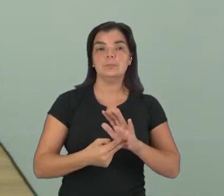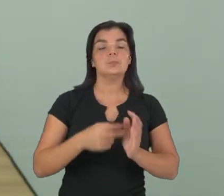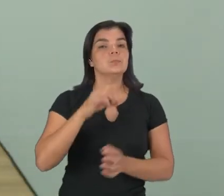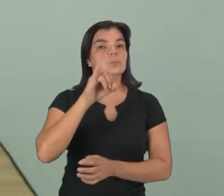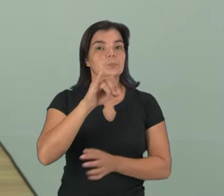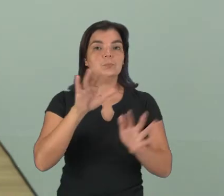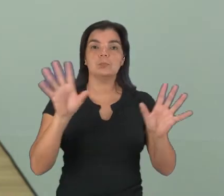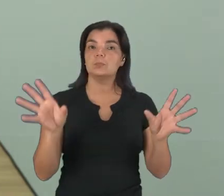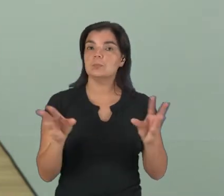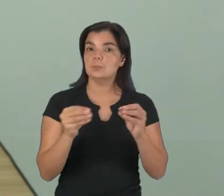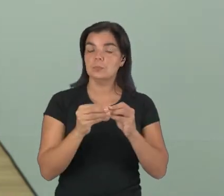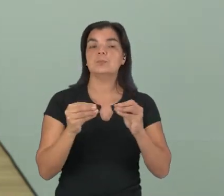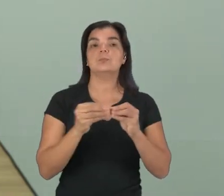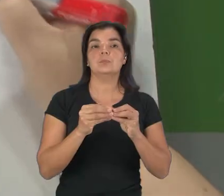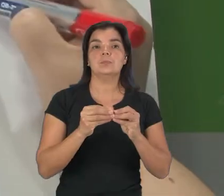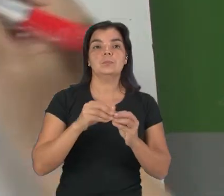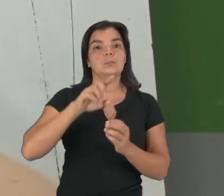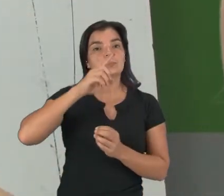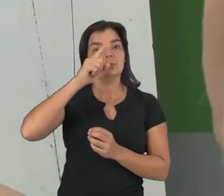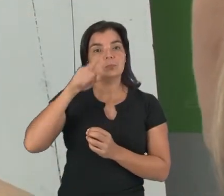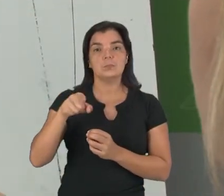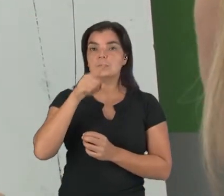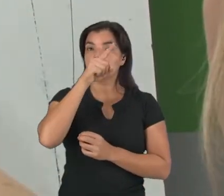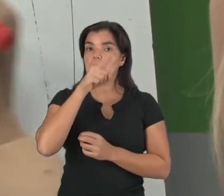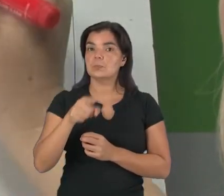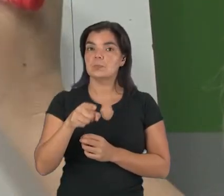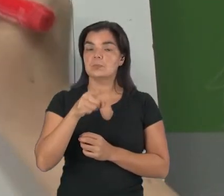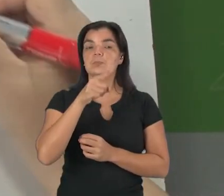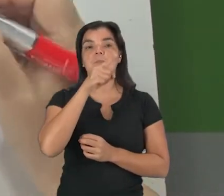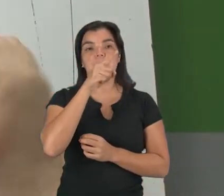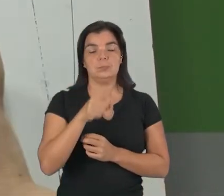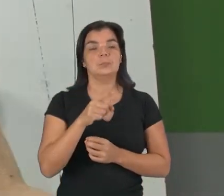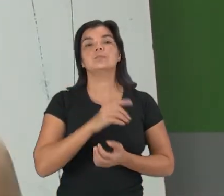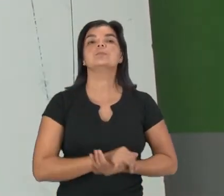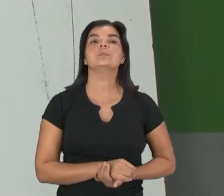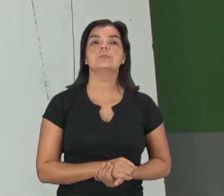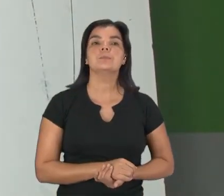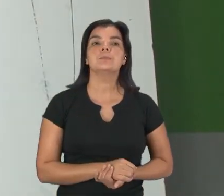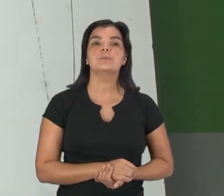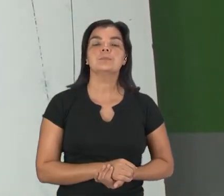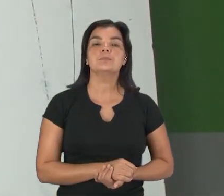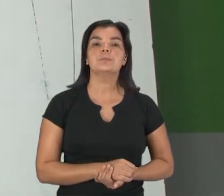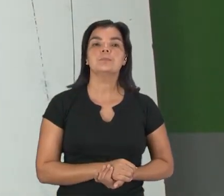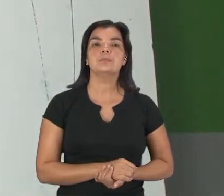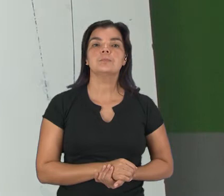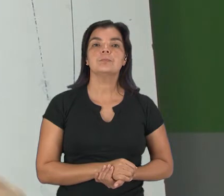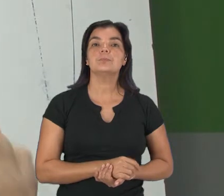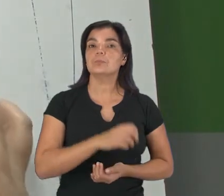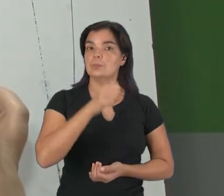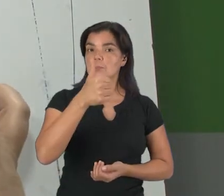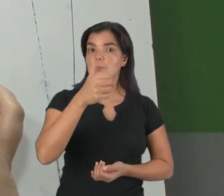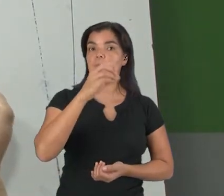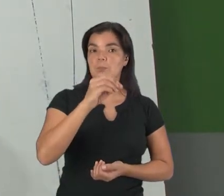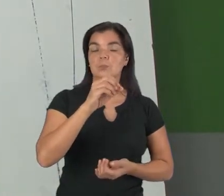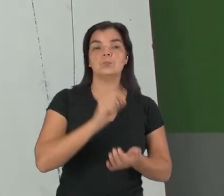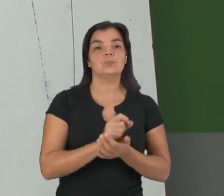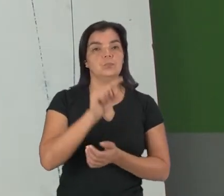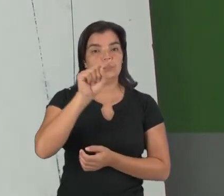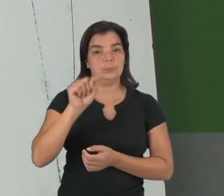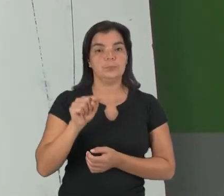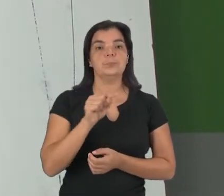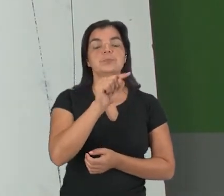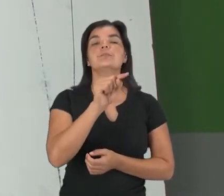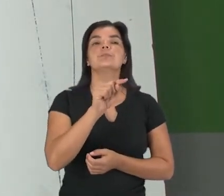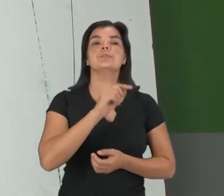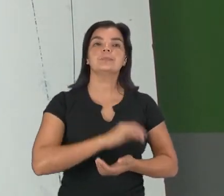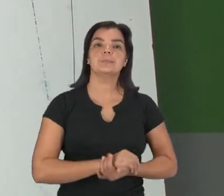eu simplificar, eu cancelo um zero, um zero, um zero, um zero. Sobrou o número 10. Então, eu vou correr uma